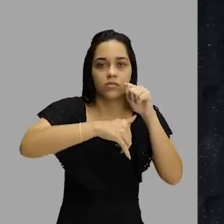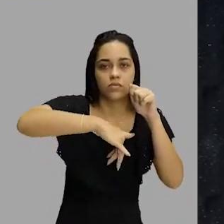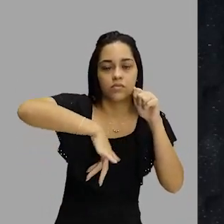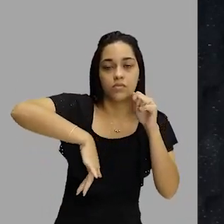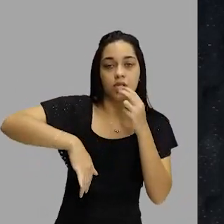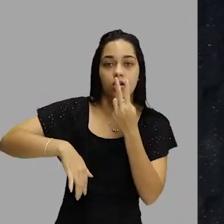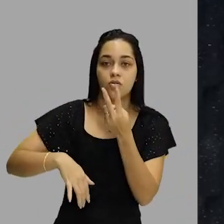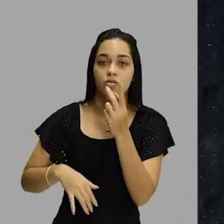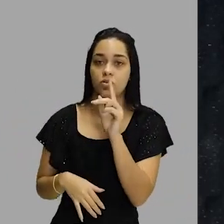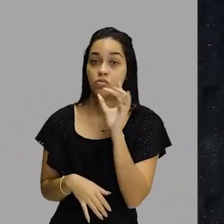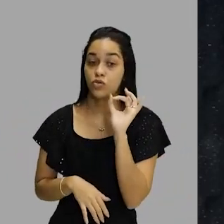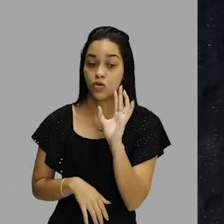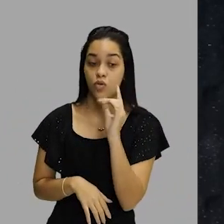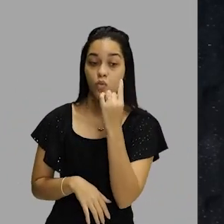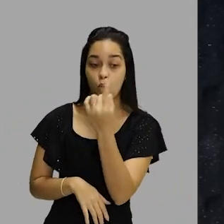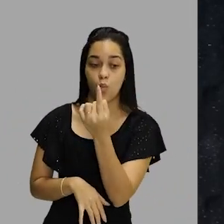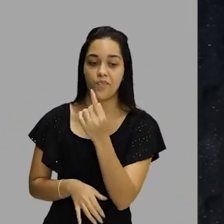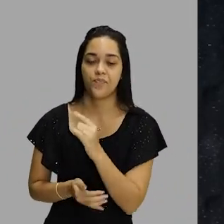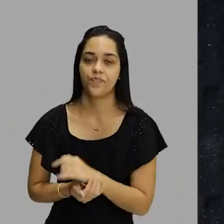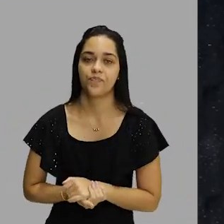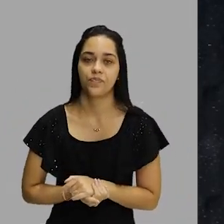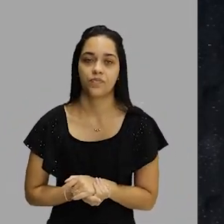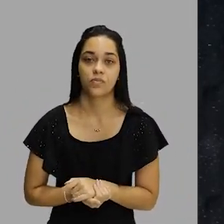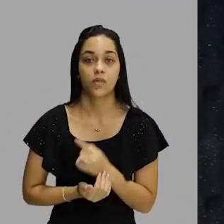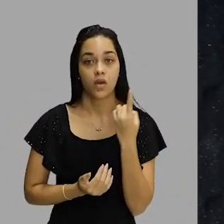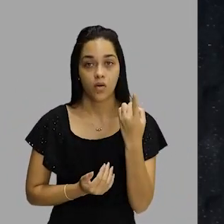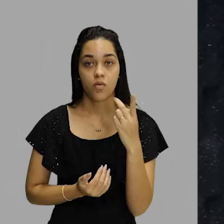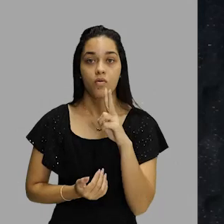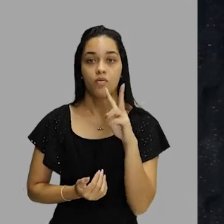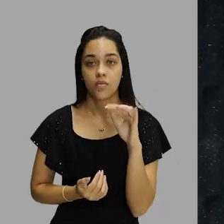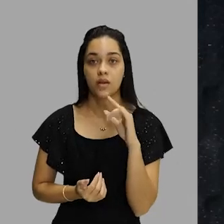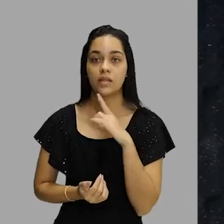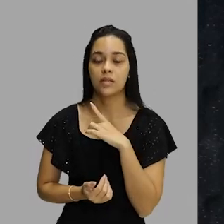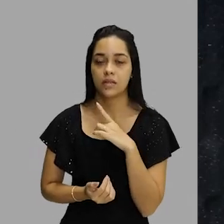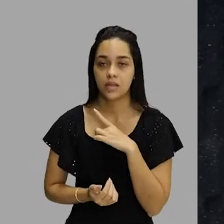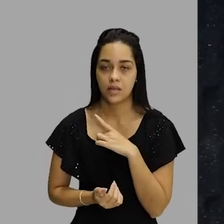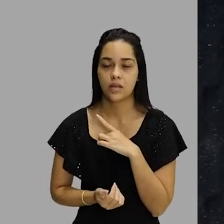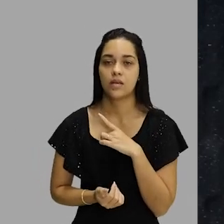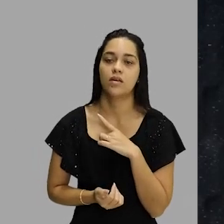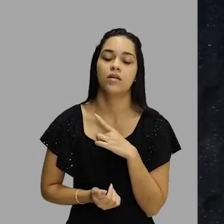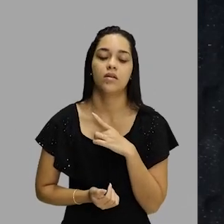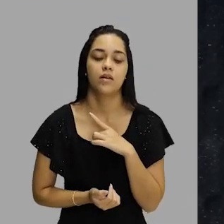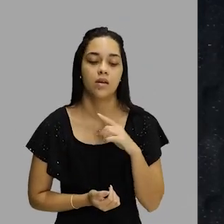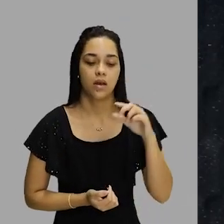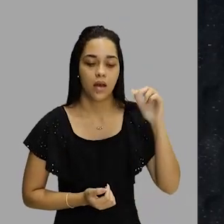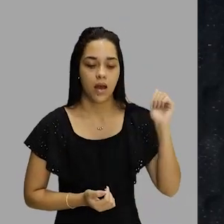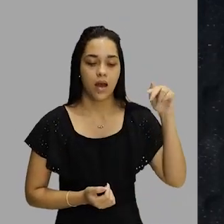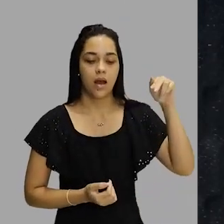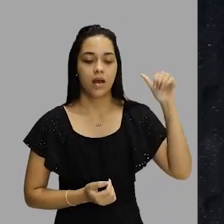2, não, apenas um. Apenas um desses tecidos apresenta